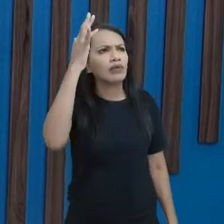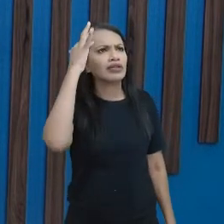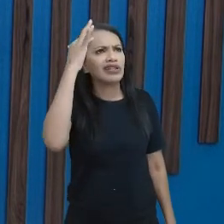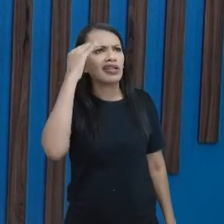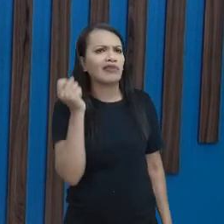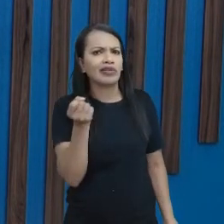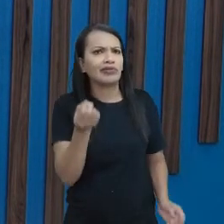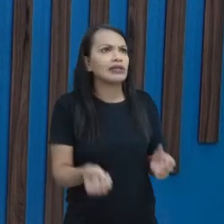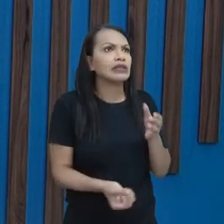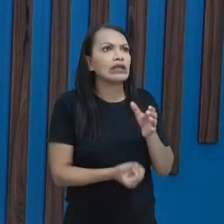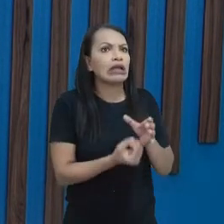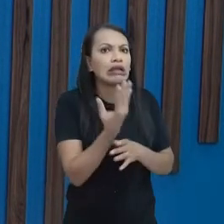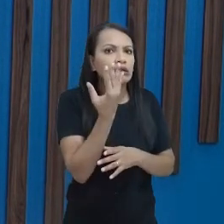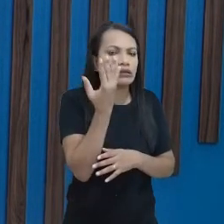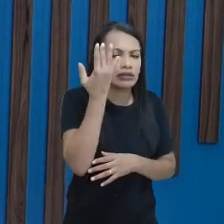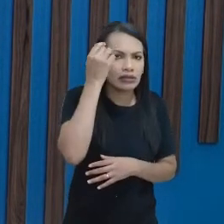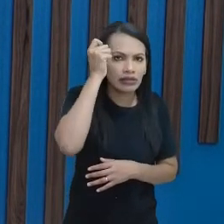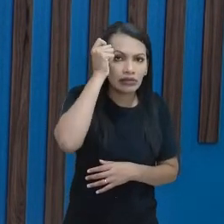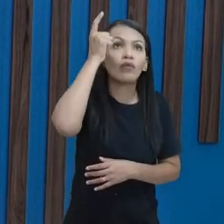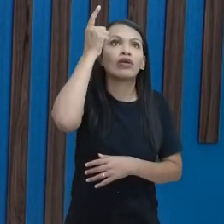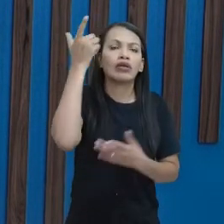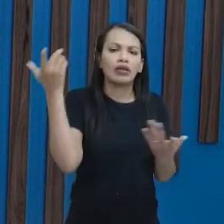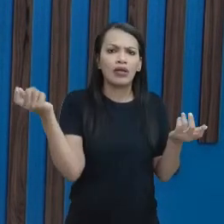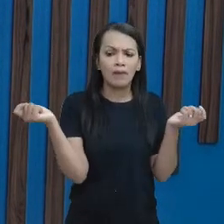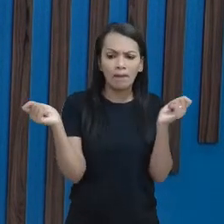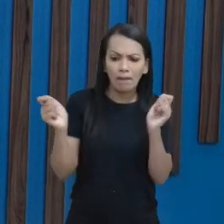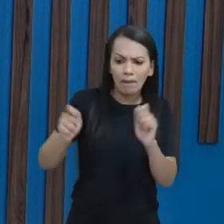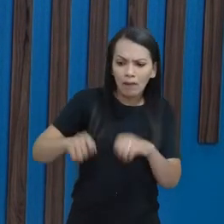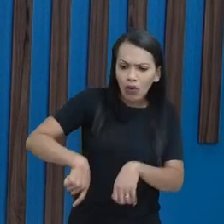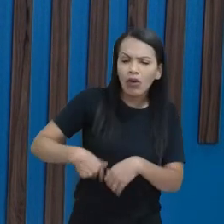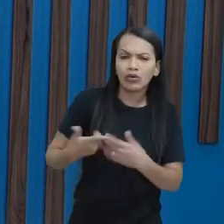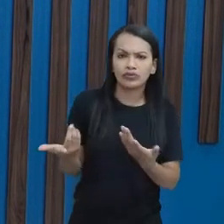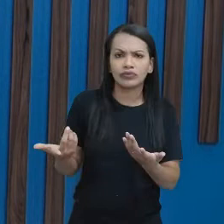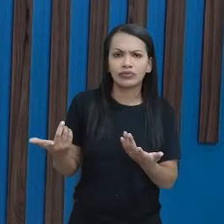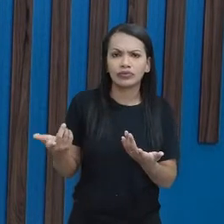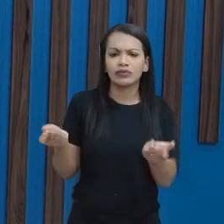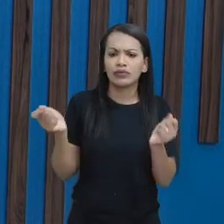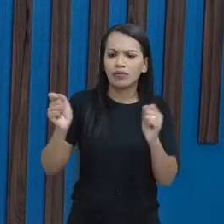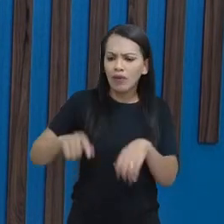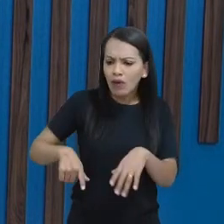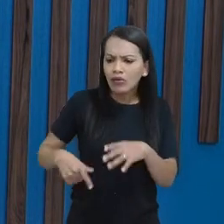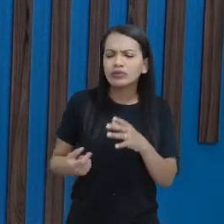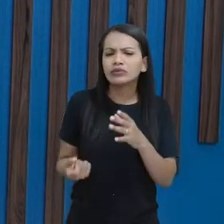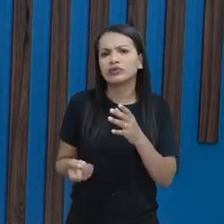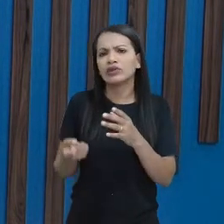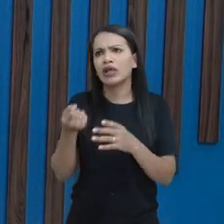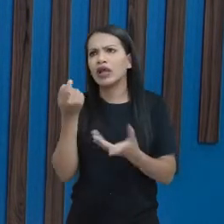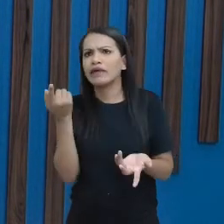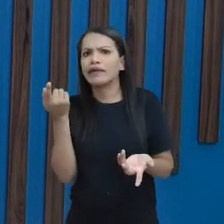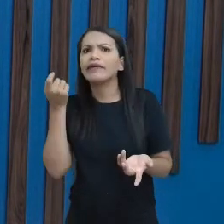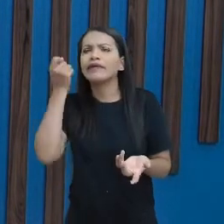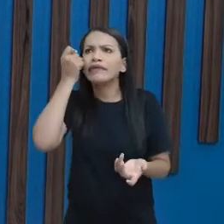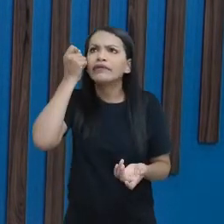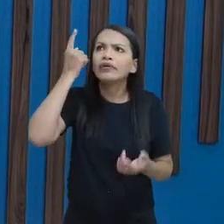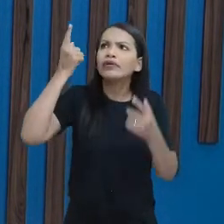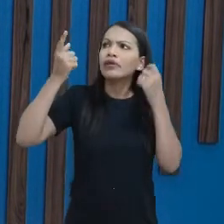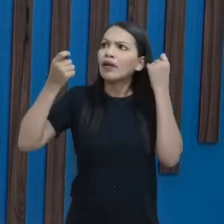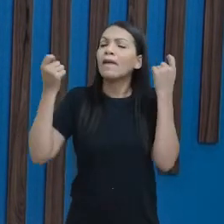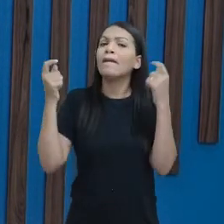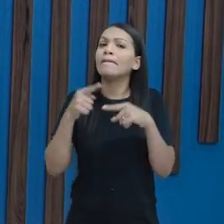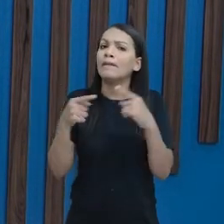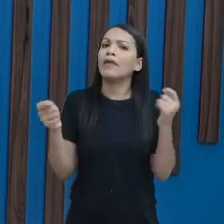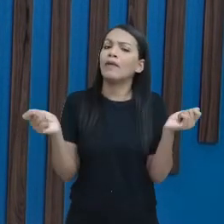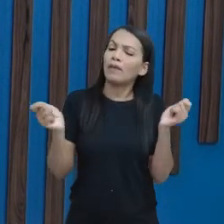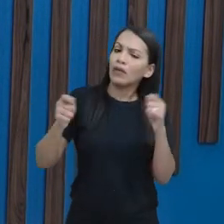inventar. A gente viu que pode ser algo criado, inventado, imaginário. Mas podemos